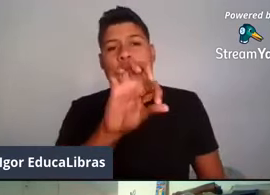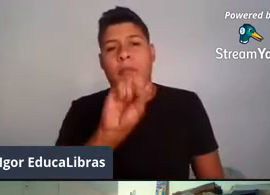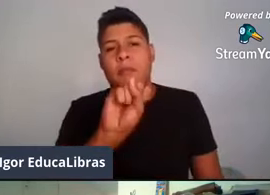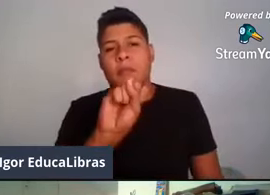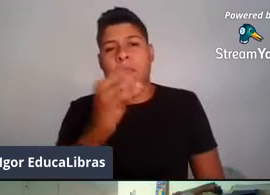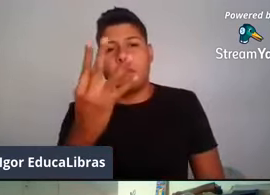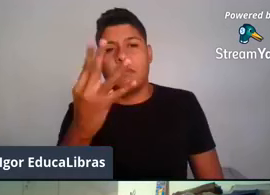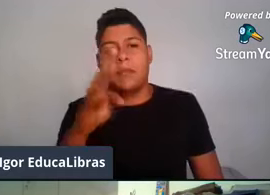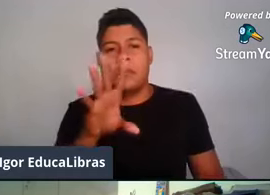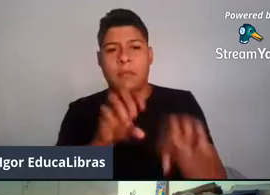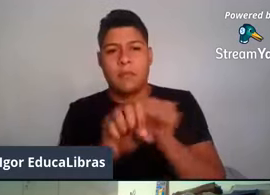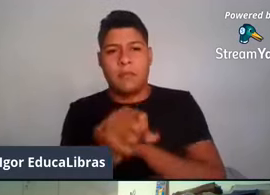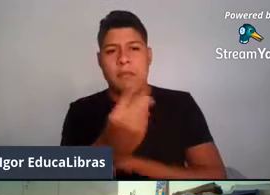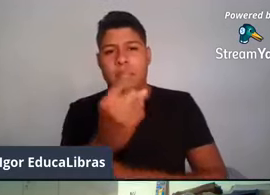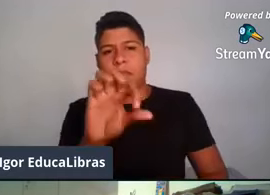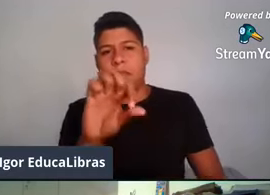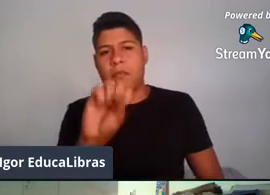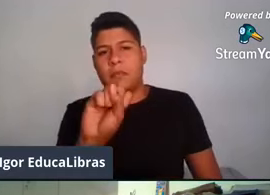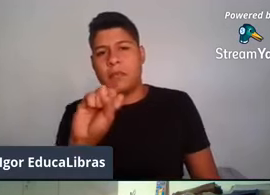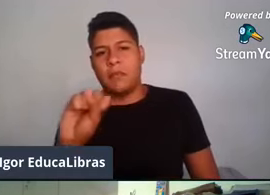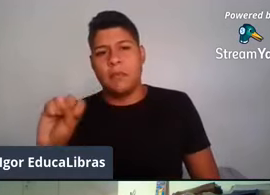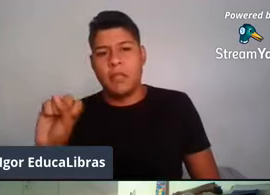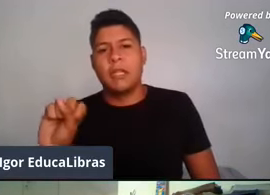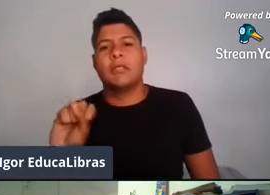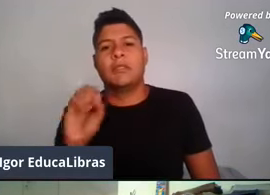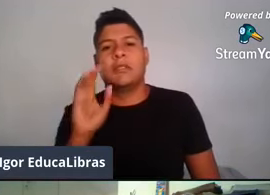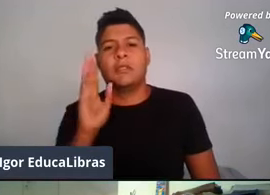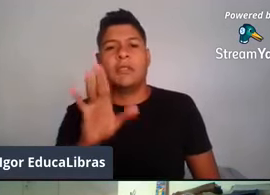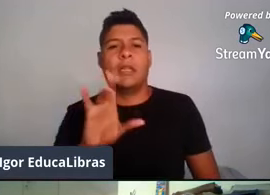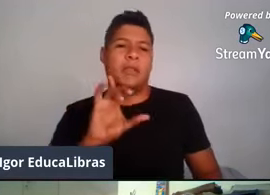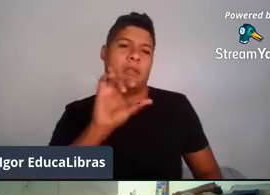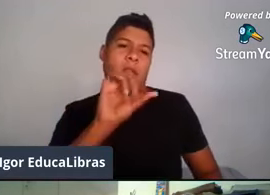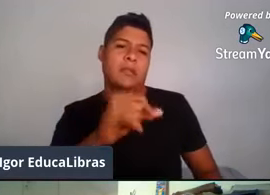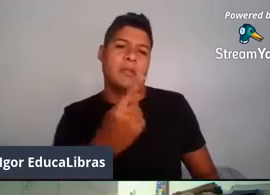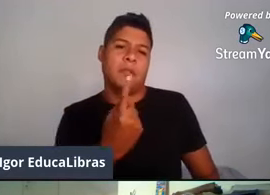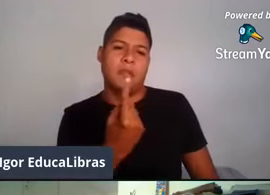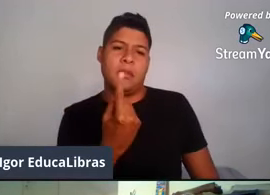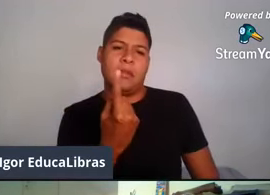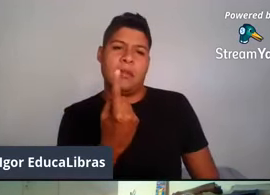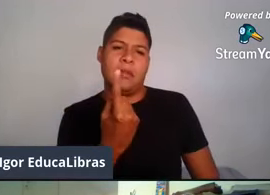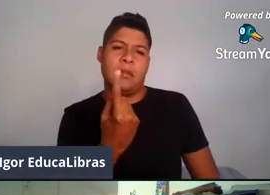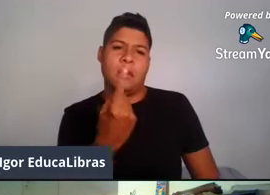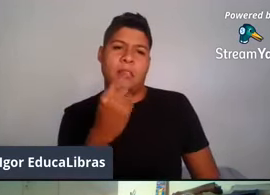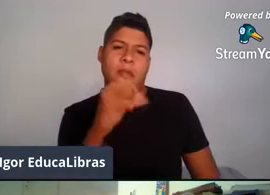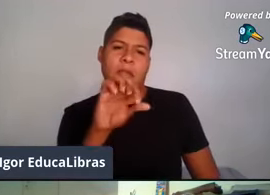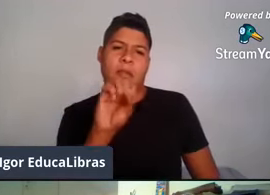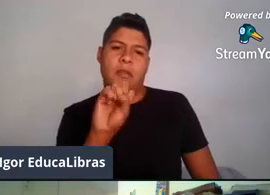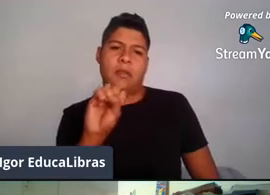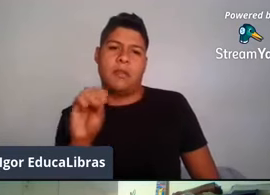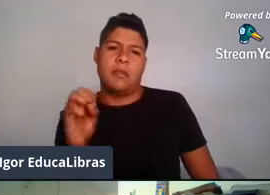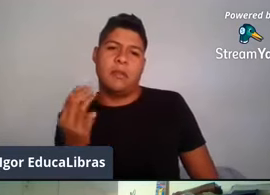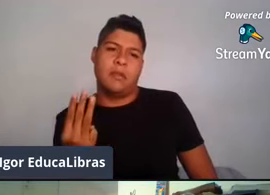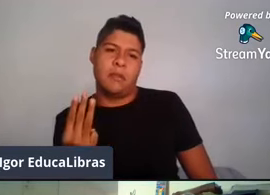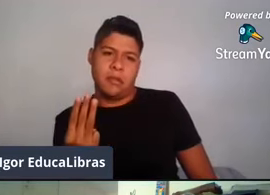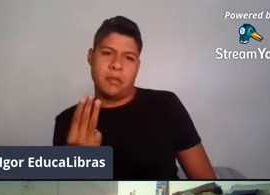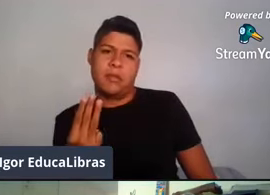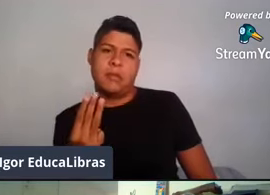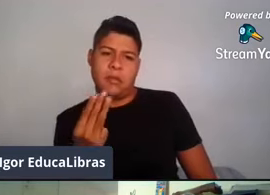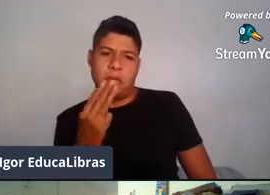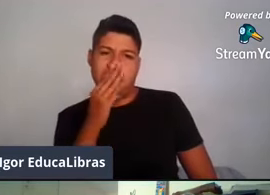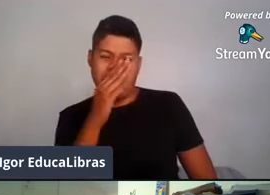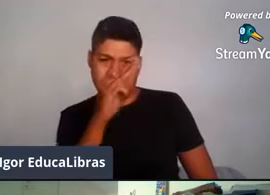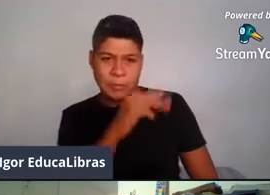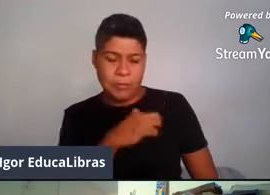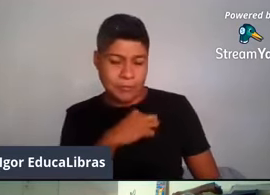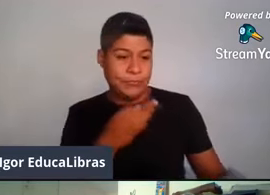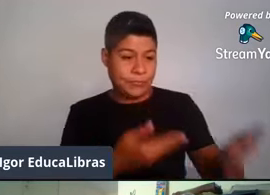formei em 88. Eu já tinha saído há um ano, eu formei em 83. Então, nós não fomos... Eu fui contemporâneo